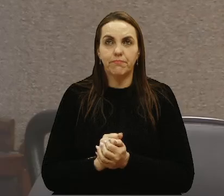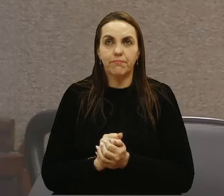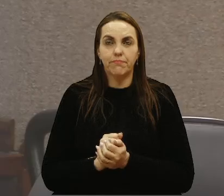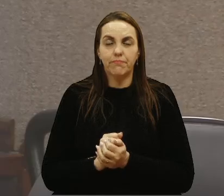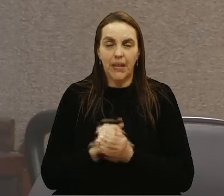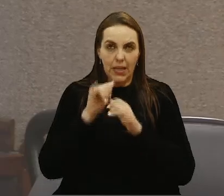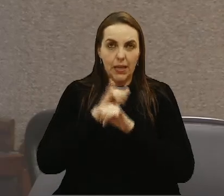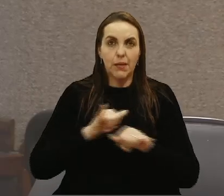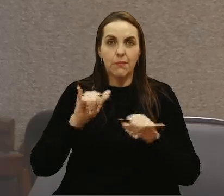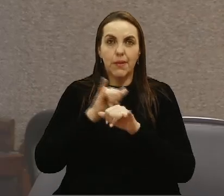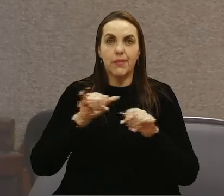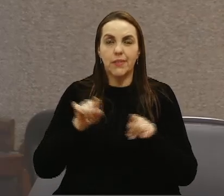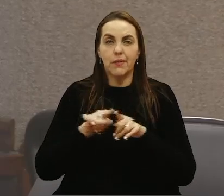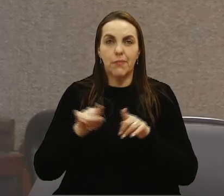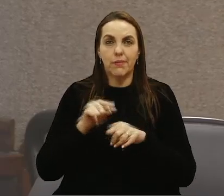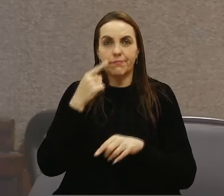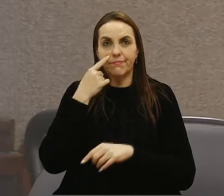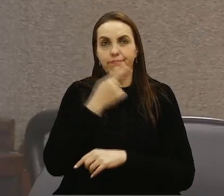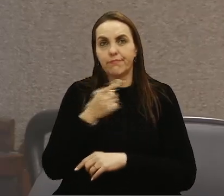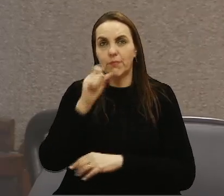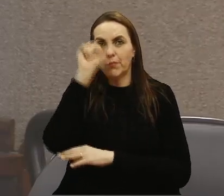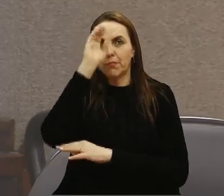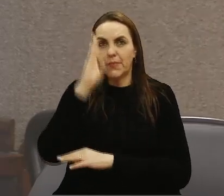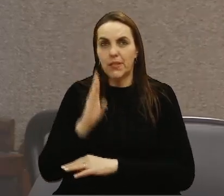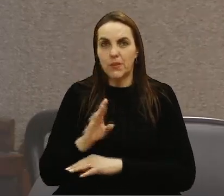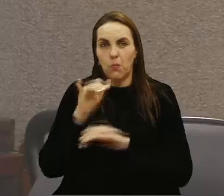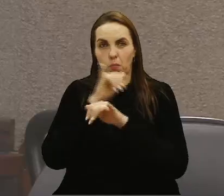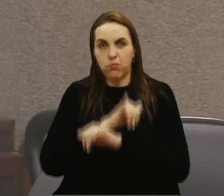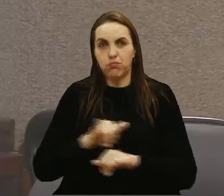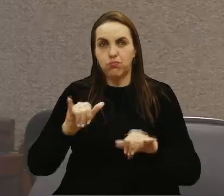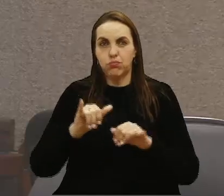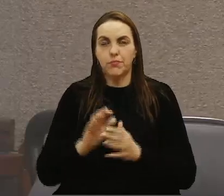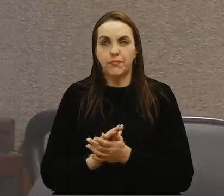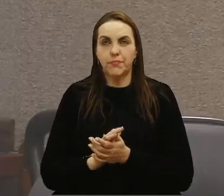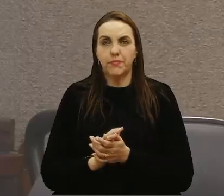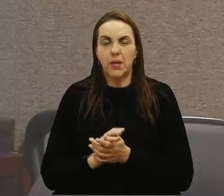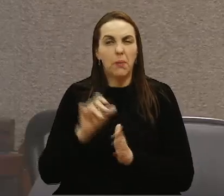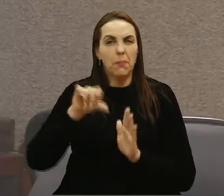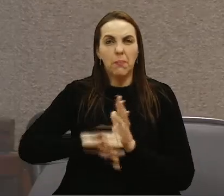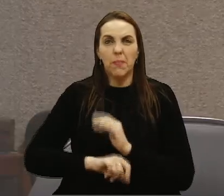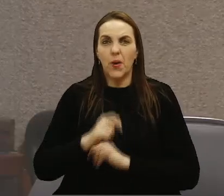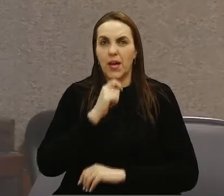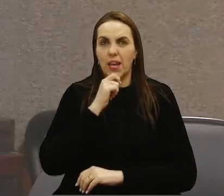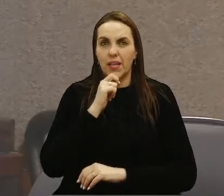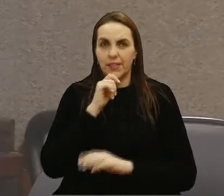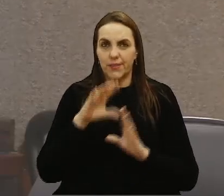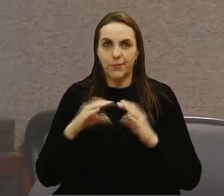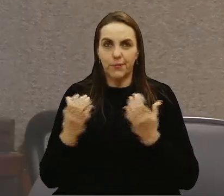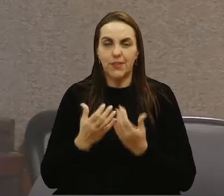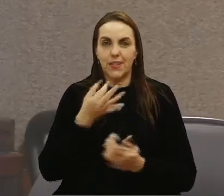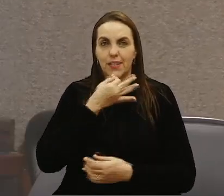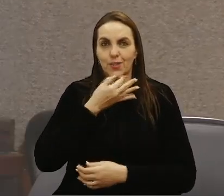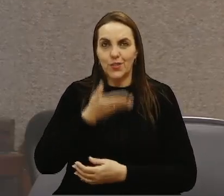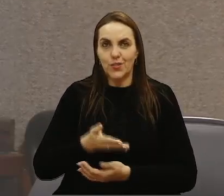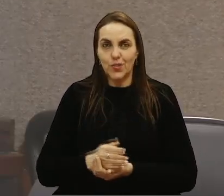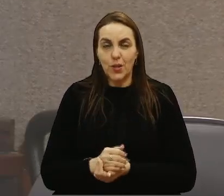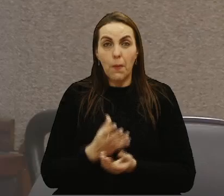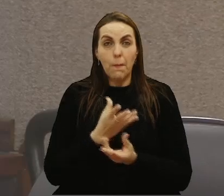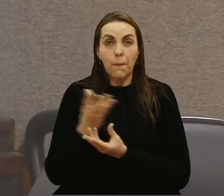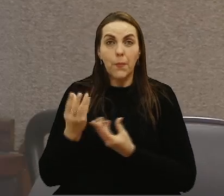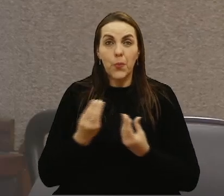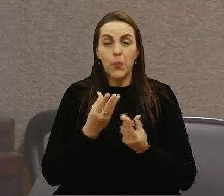imprensas aí que a gente vê Brasil afora. E o para piorar, comunidade de Caxias, é que muitos